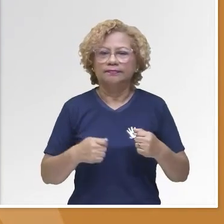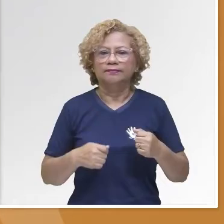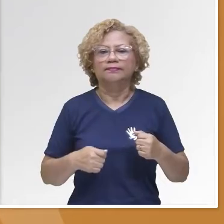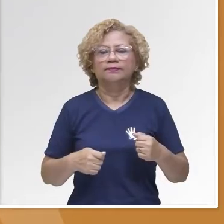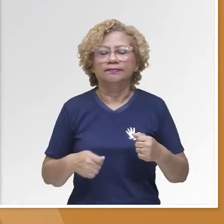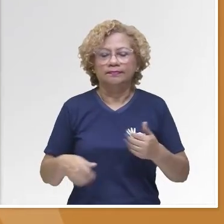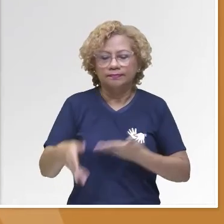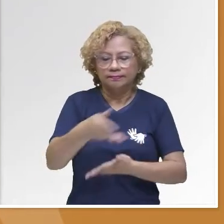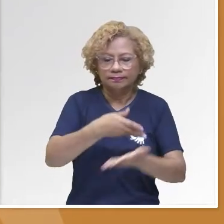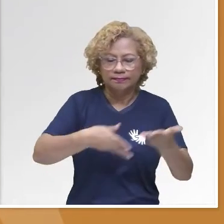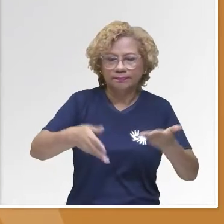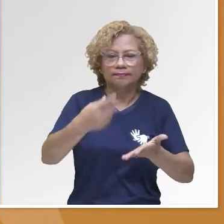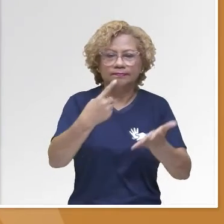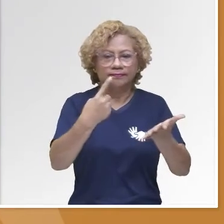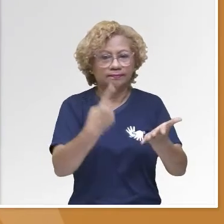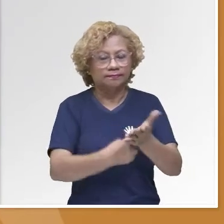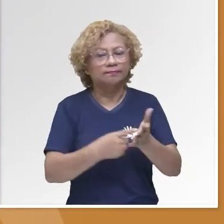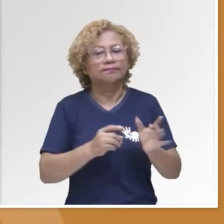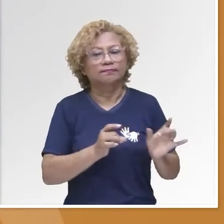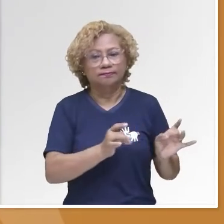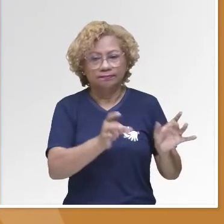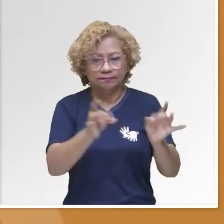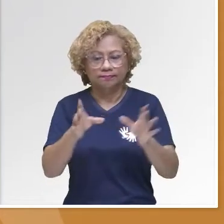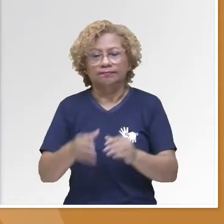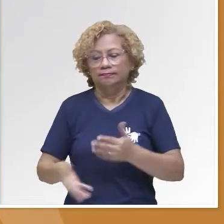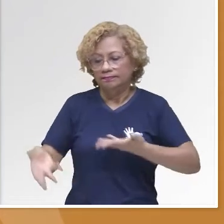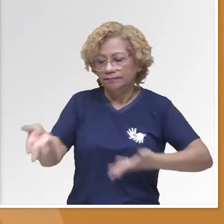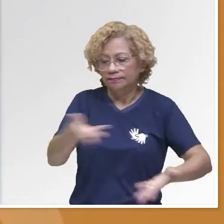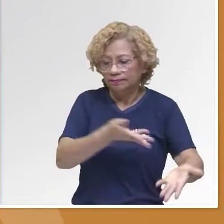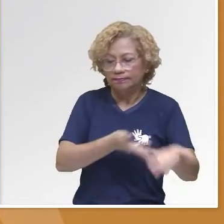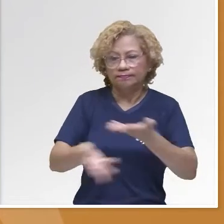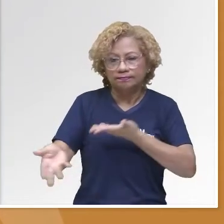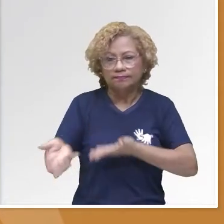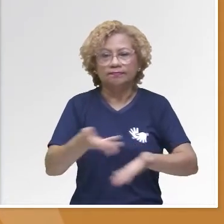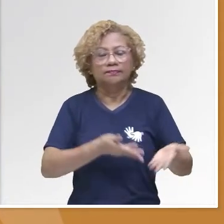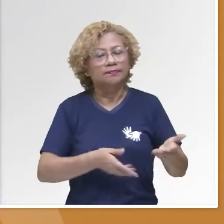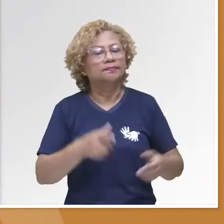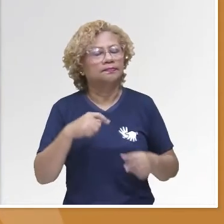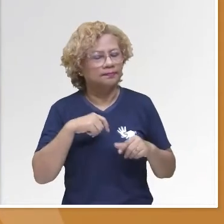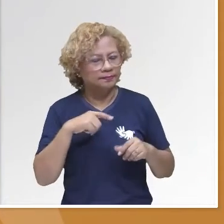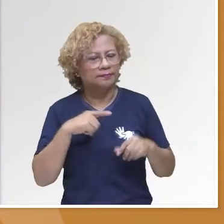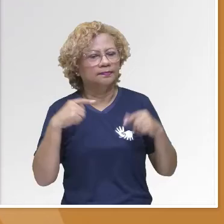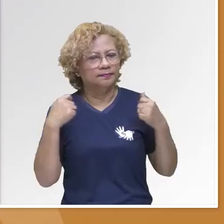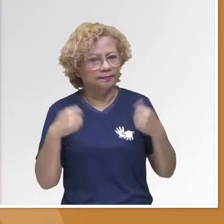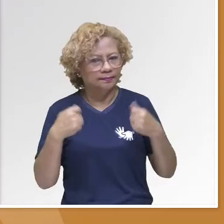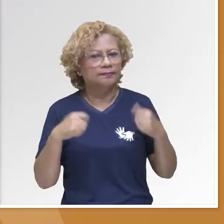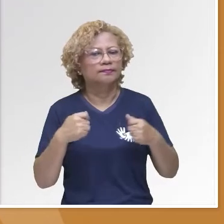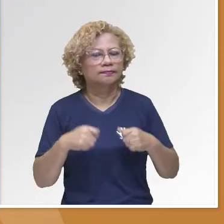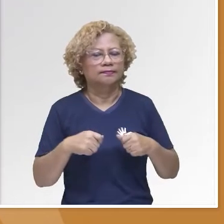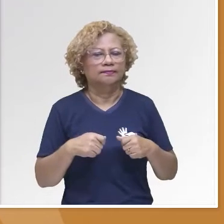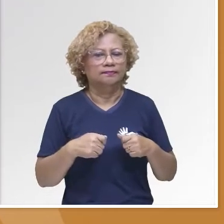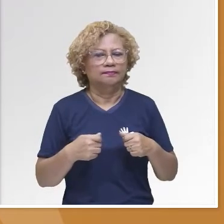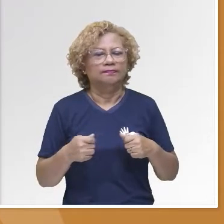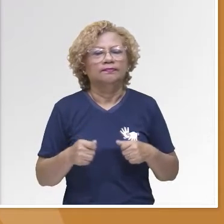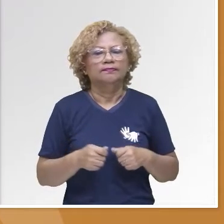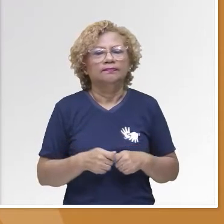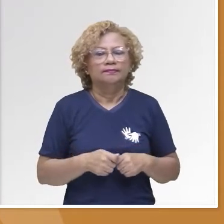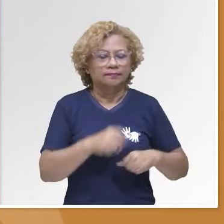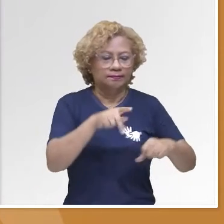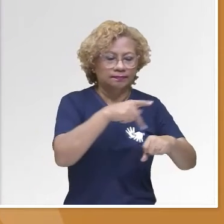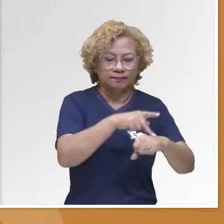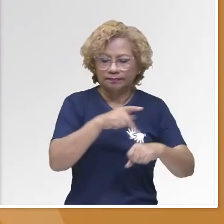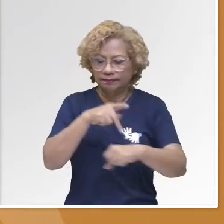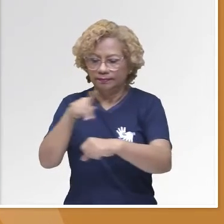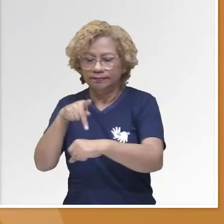em acordos comerciais, o que eu posso vender para você, o que você pode comprar de mim. Então, os países eles começam a formar